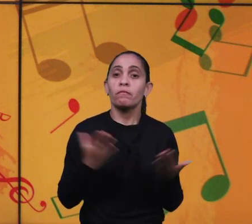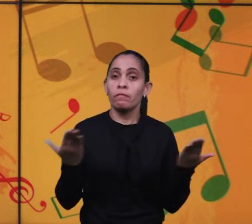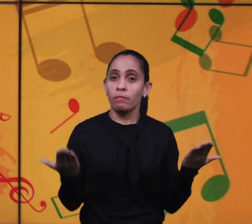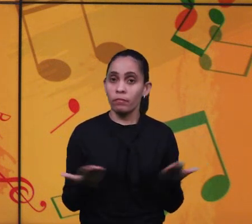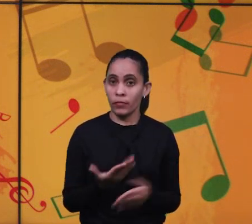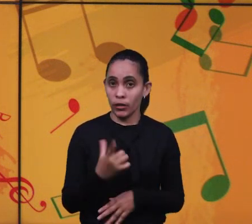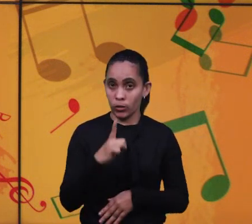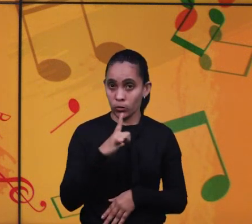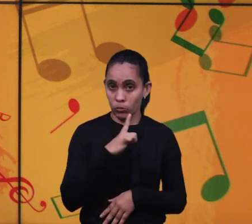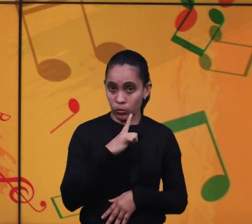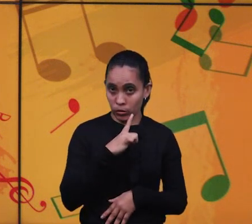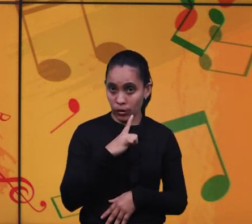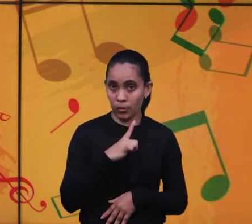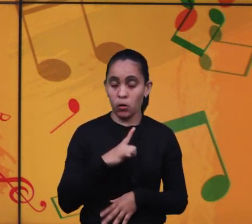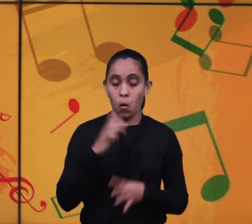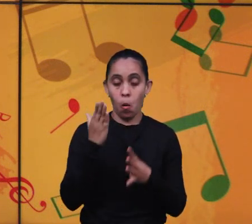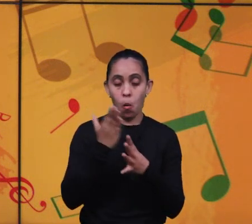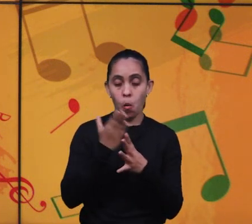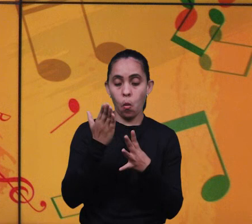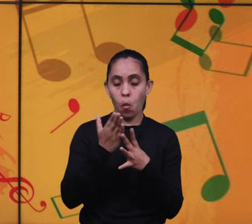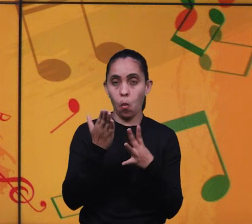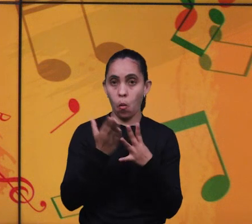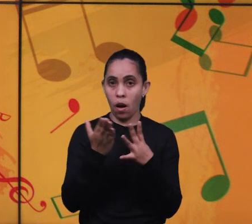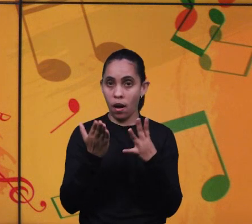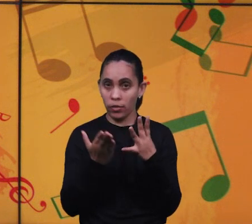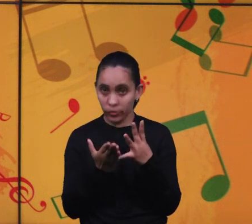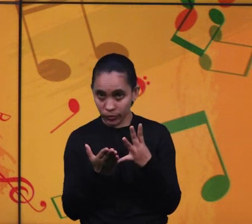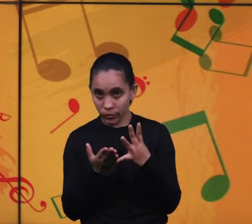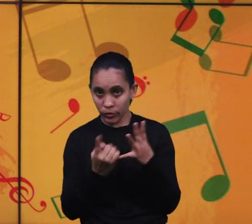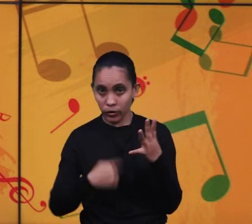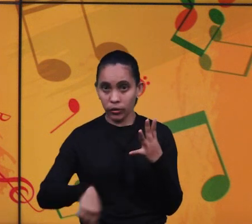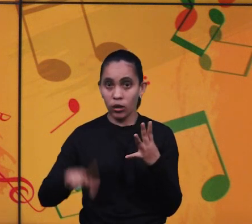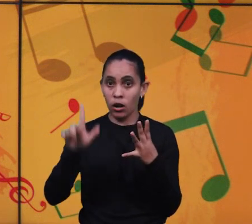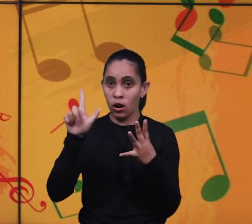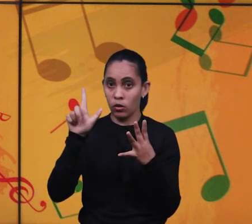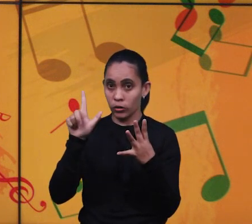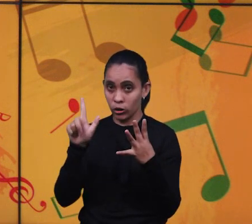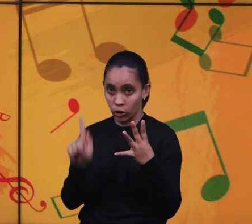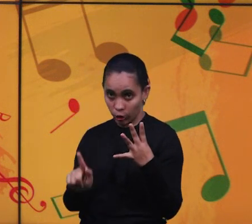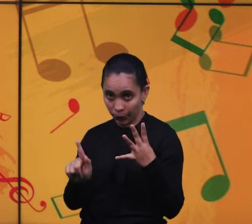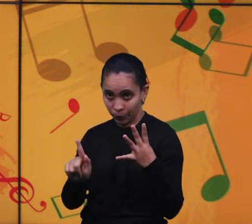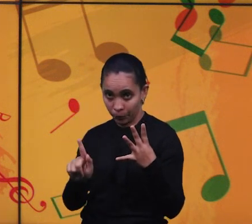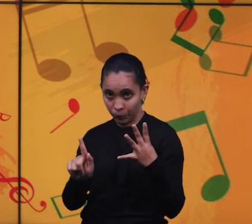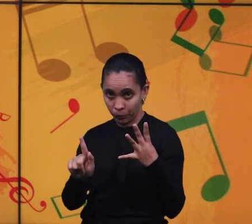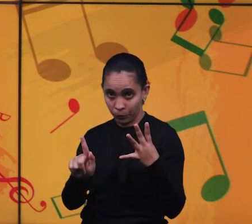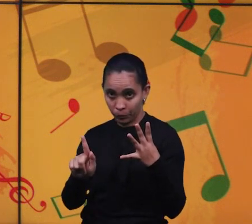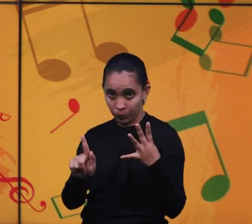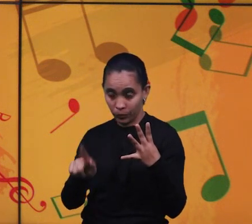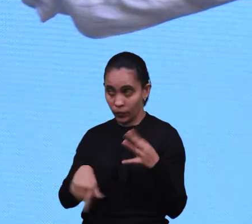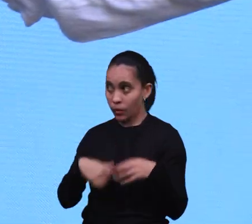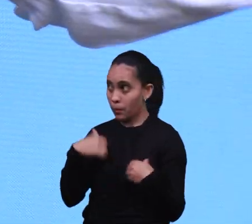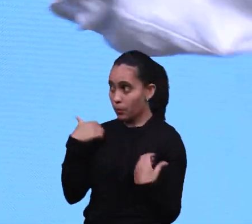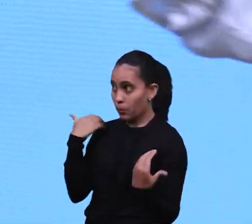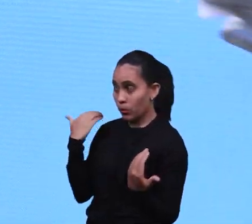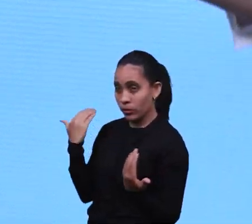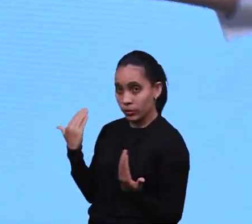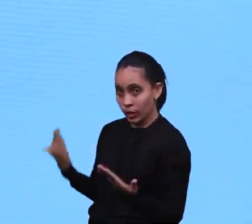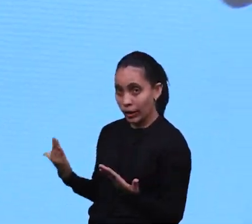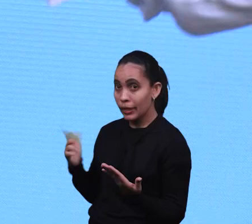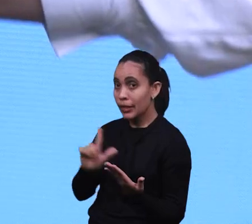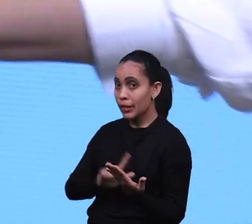instrumentos. Então, temos 4 tempos para o acorde G,